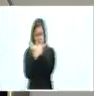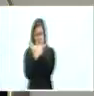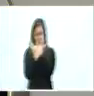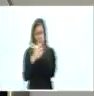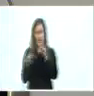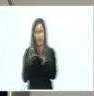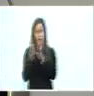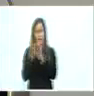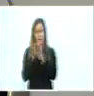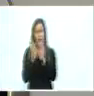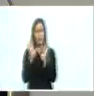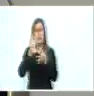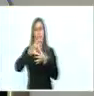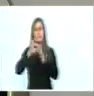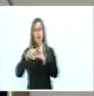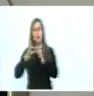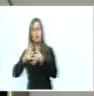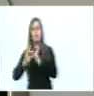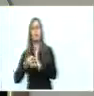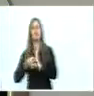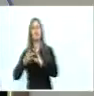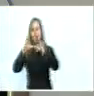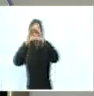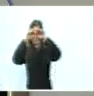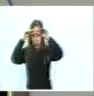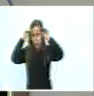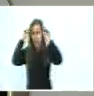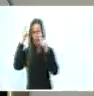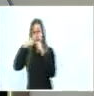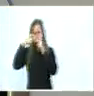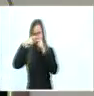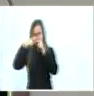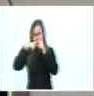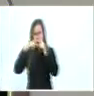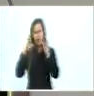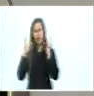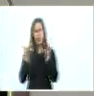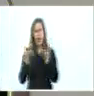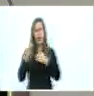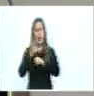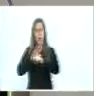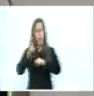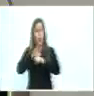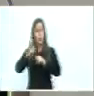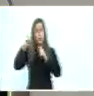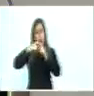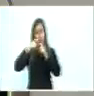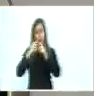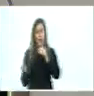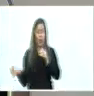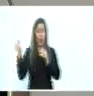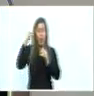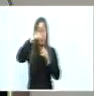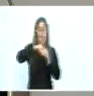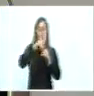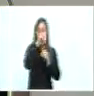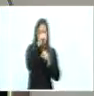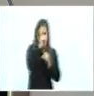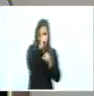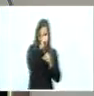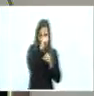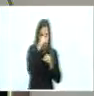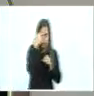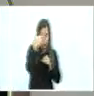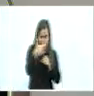do contexto do Departamento de Enfermagem e Medicina, já que o curso de medicina já está inserido nos hospitais, os